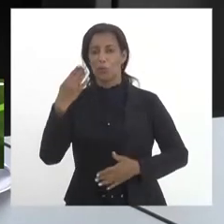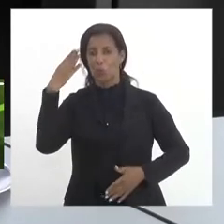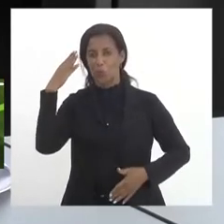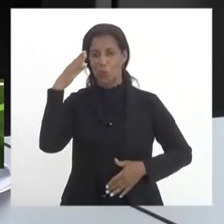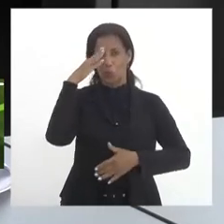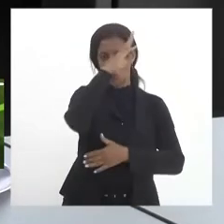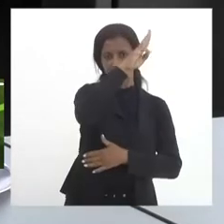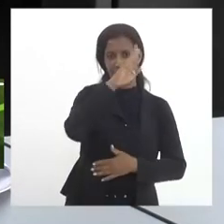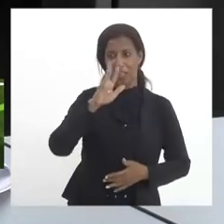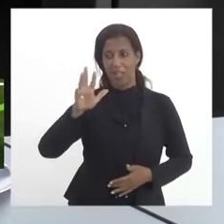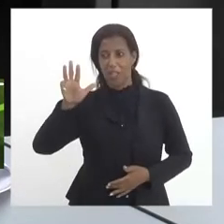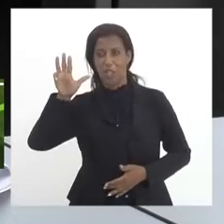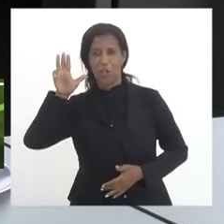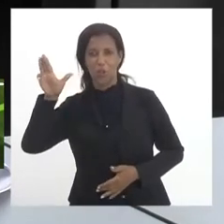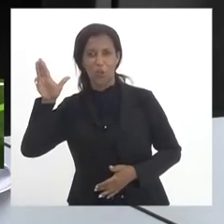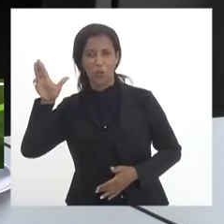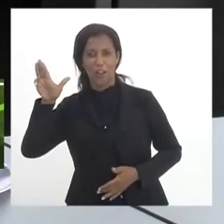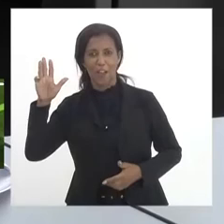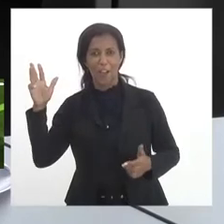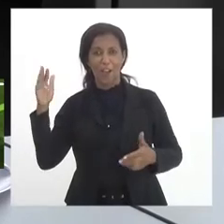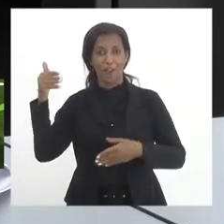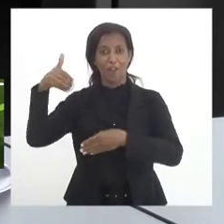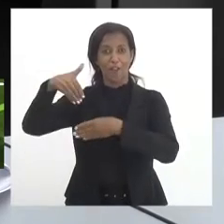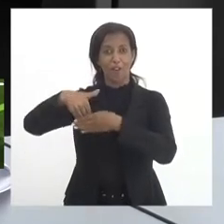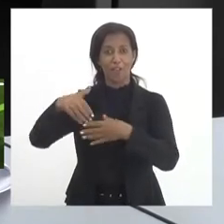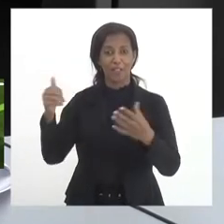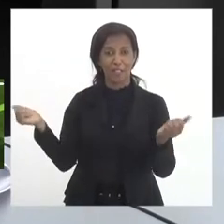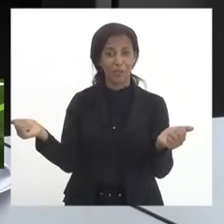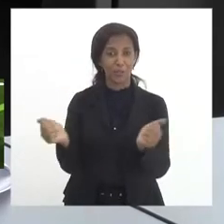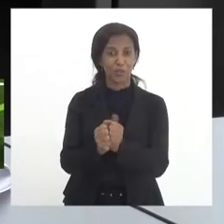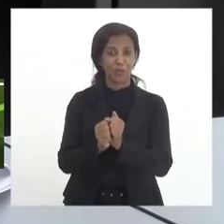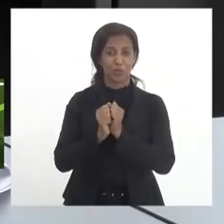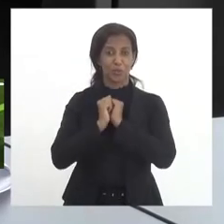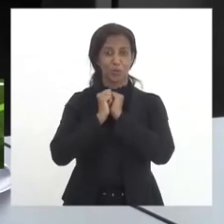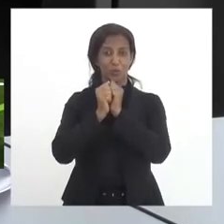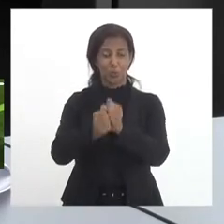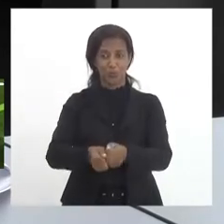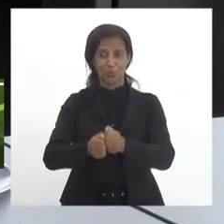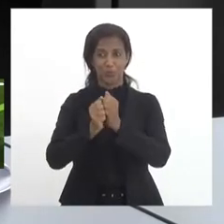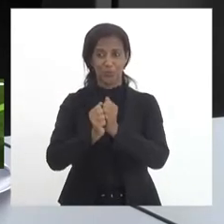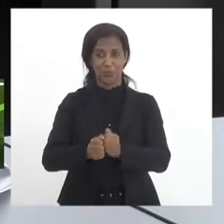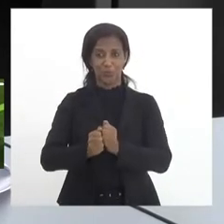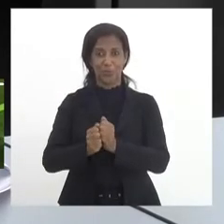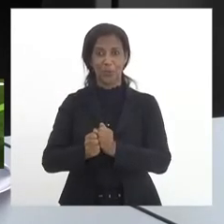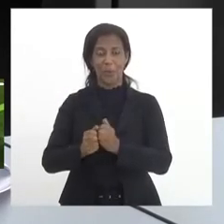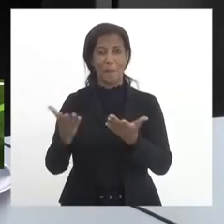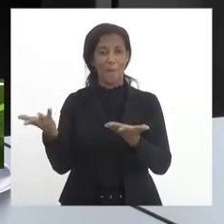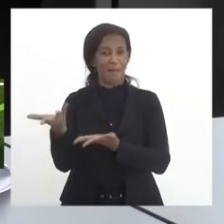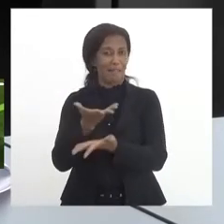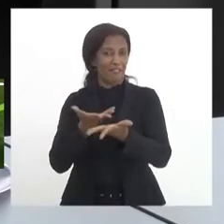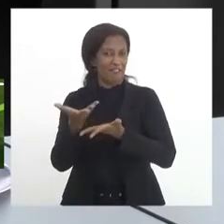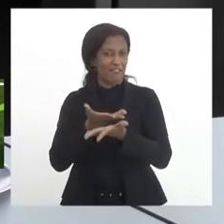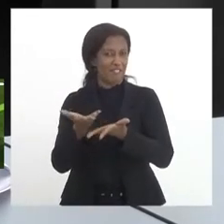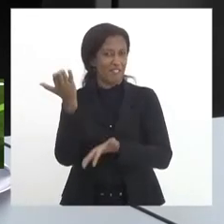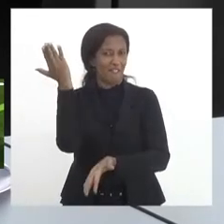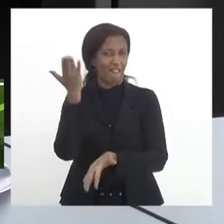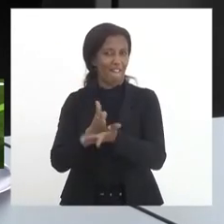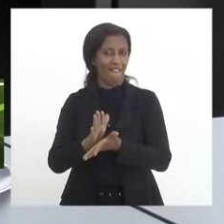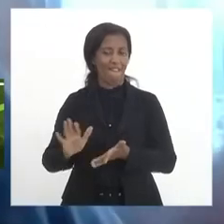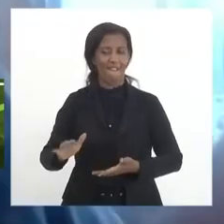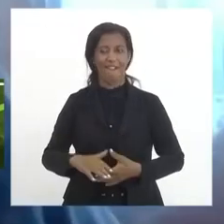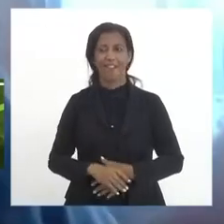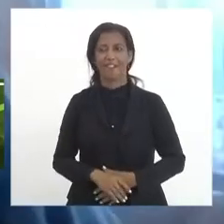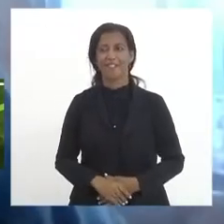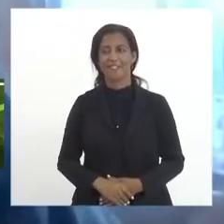bolsonaristas votaram juntos pela recondução do Aras para desmontar a Lava Jato. Essa foi